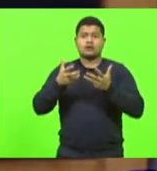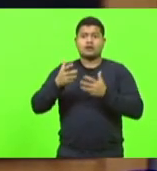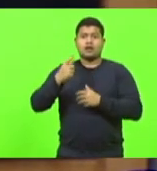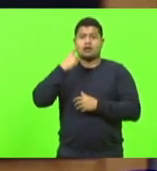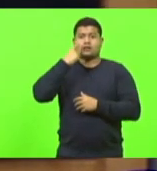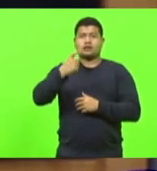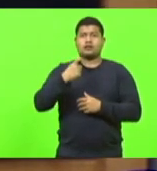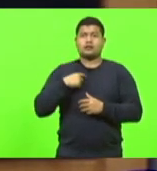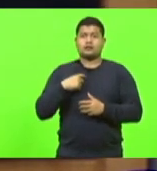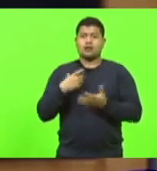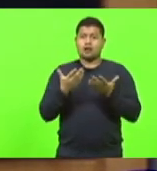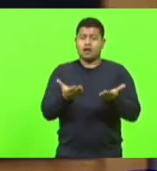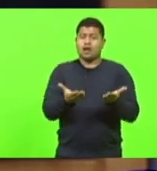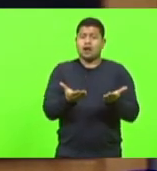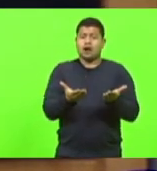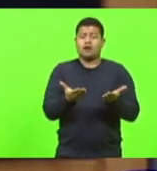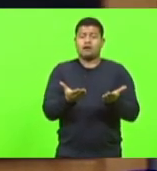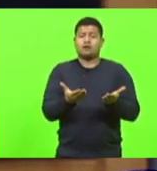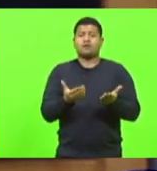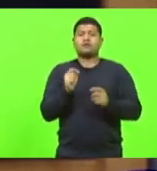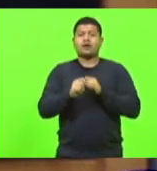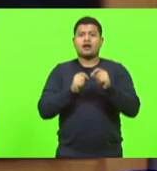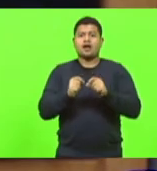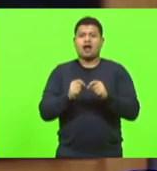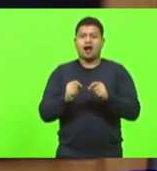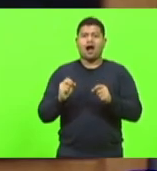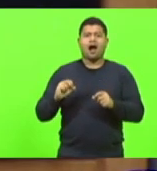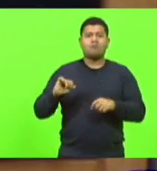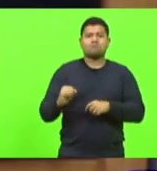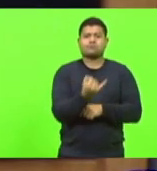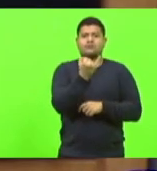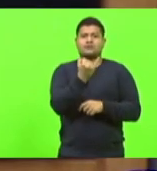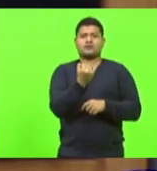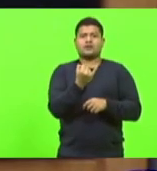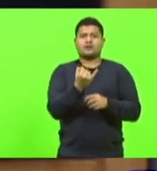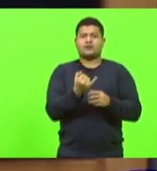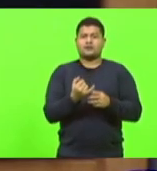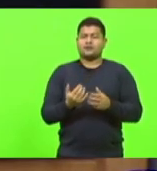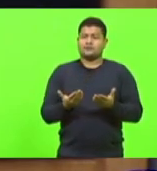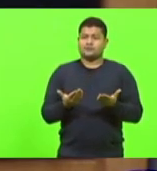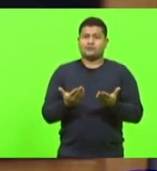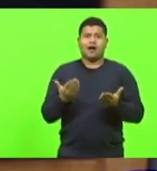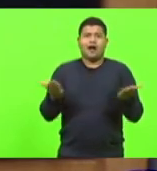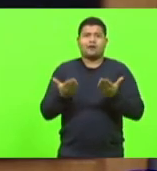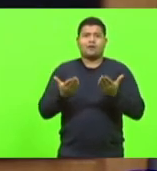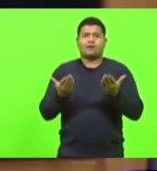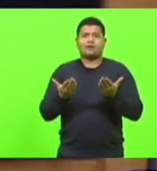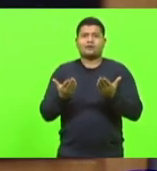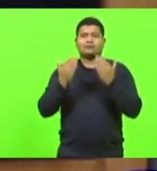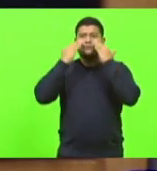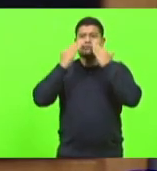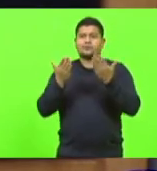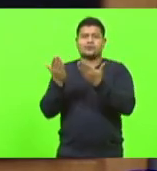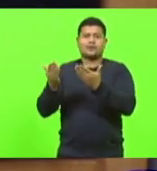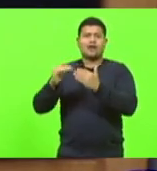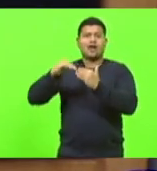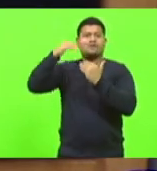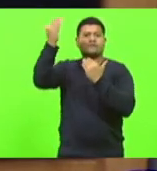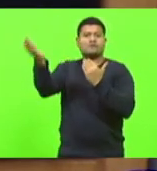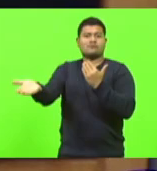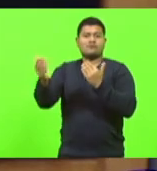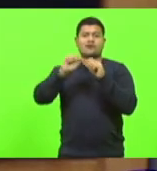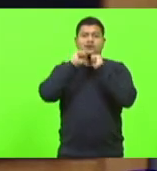de cargos do governo tá aí resultado aí fora polícia contra polícia e servidor do estado contra